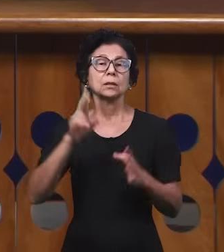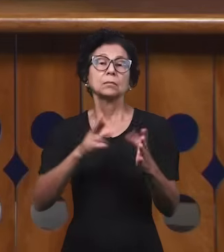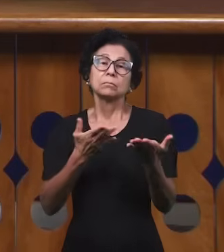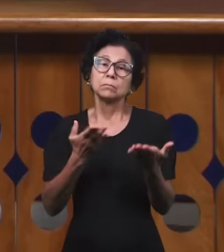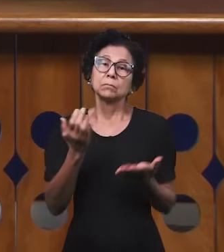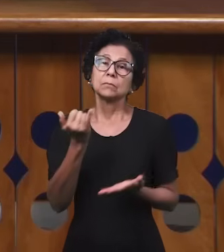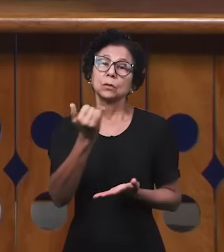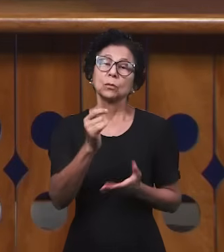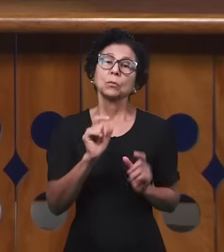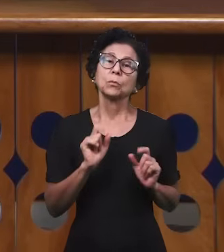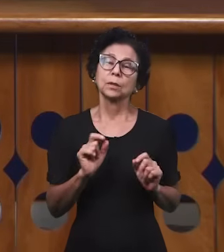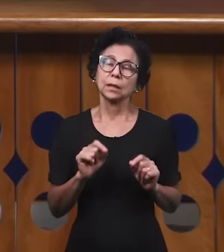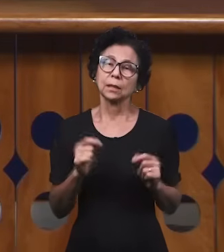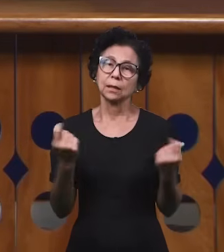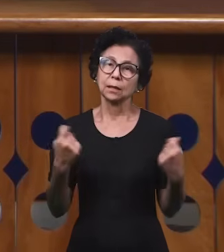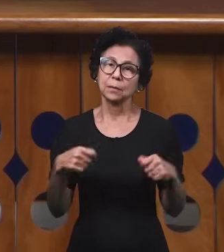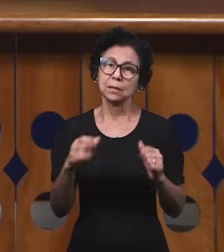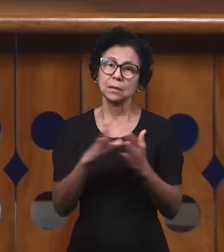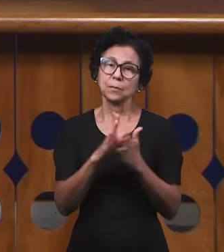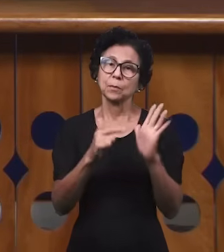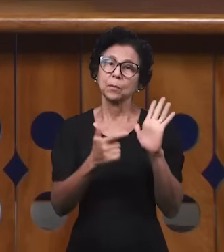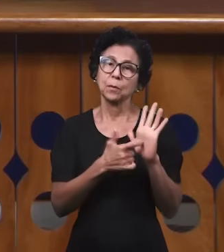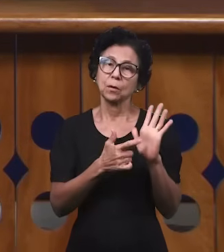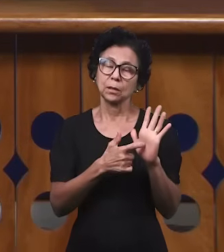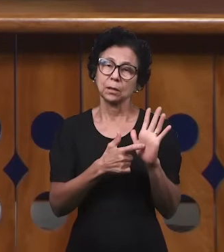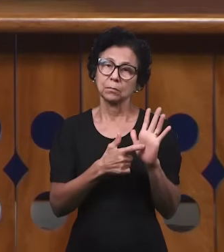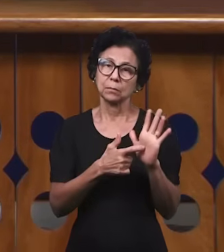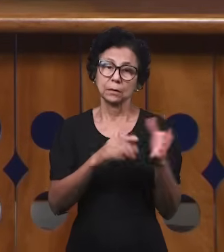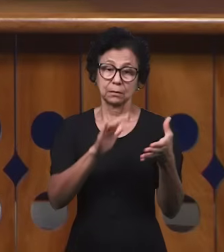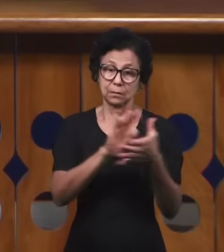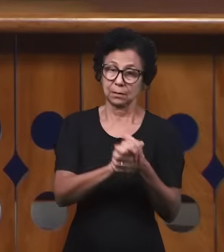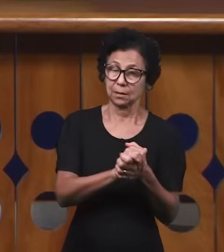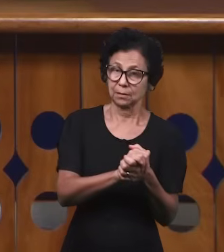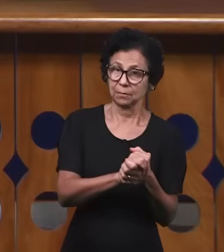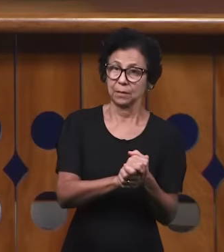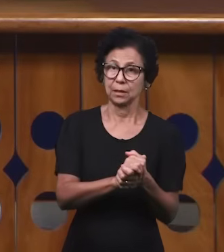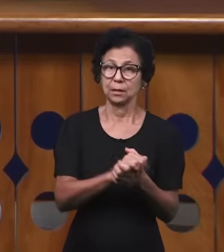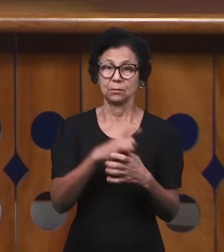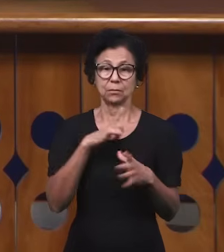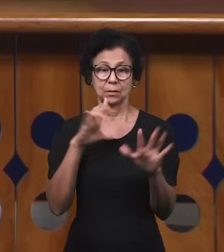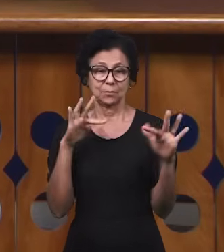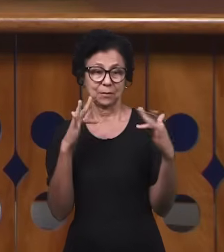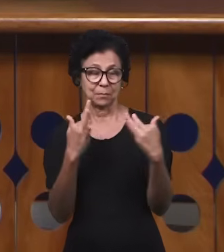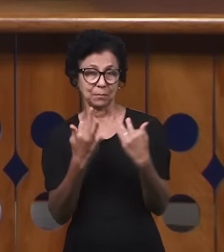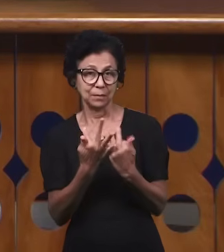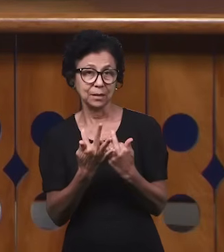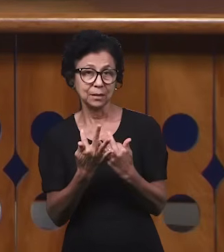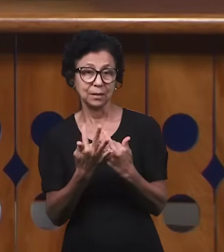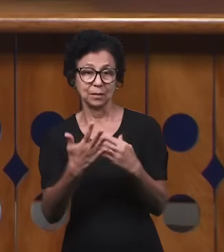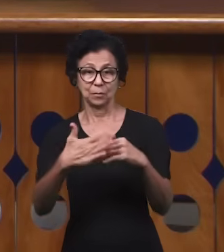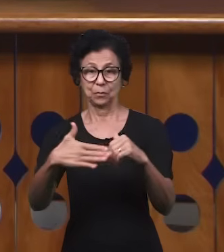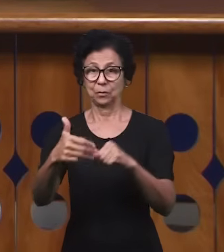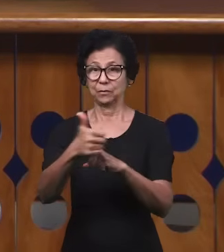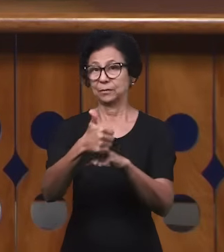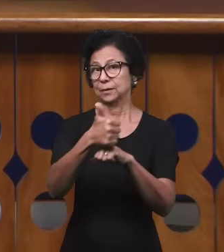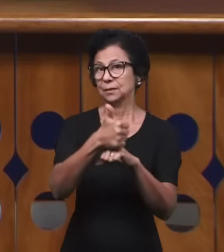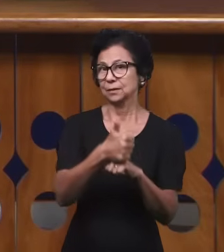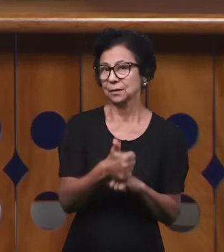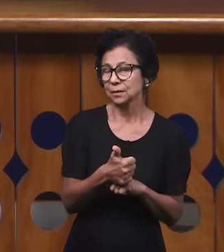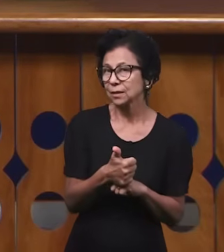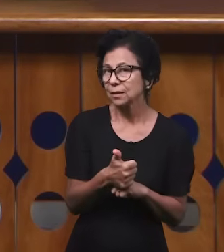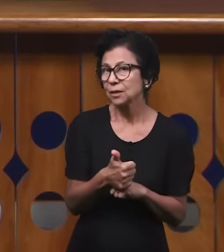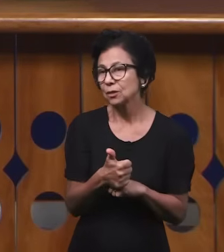está se preparando para isso. Amanhã você vai ter sua família. A escolha profissional você está fazendo hoje